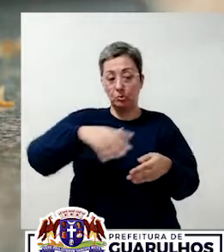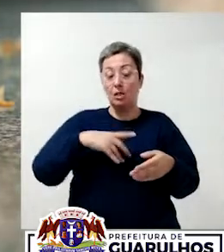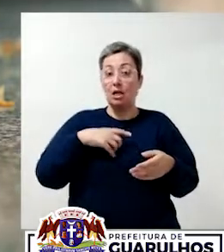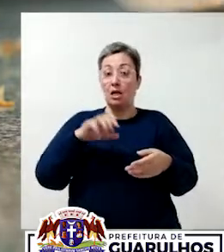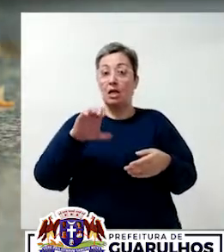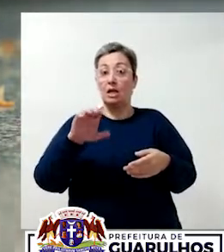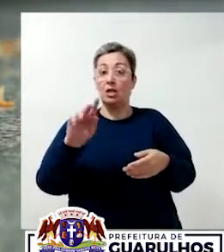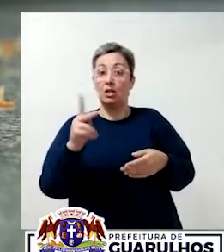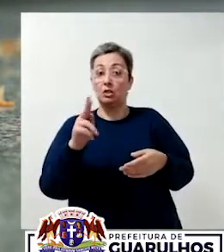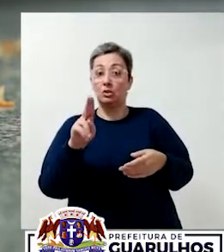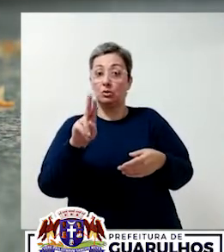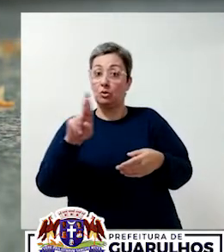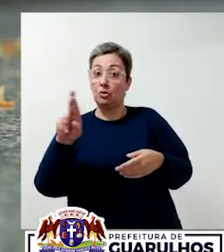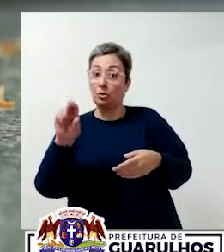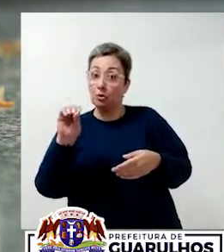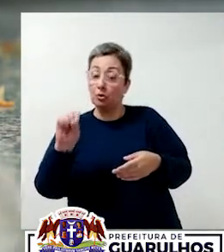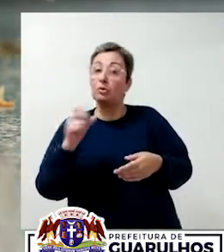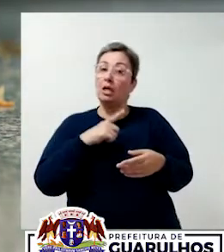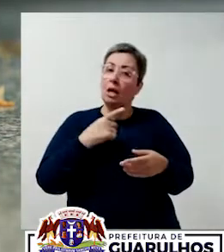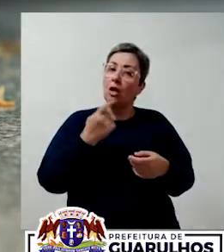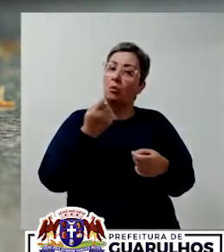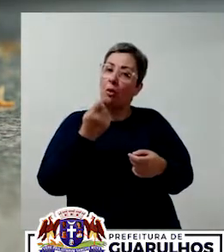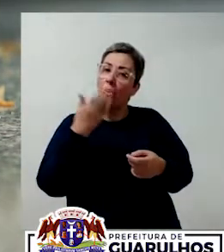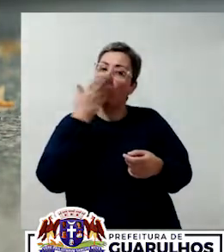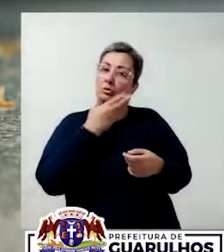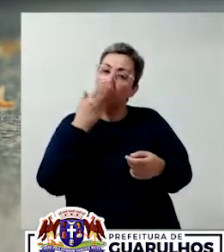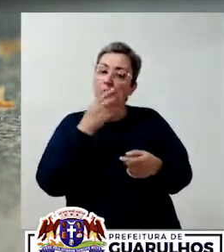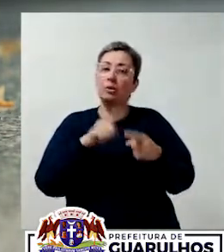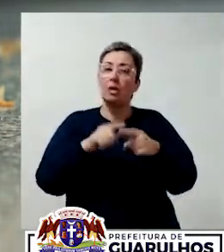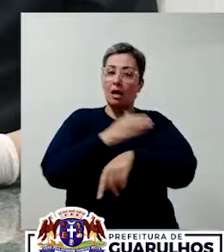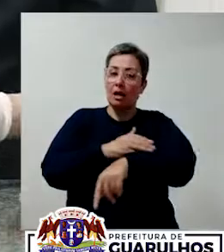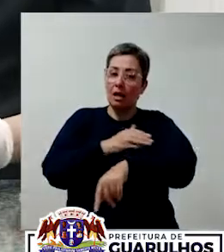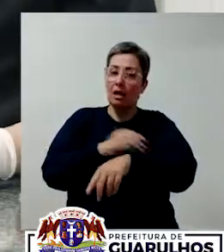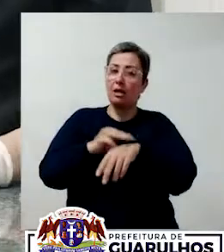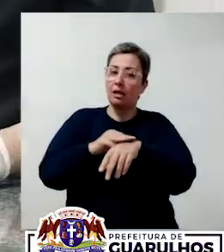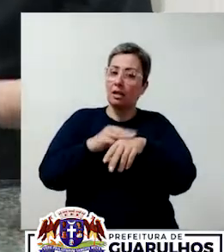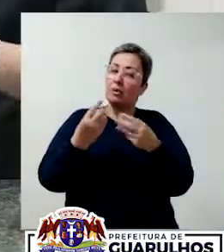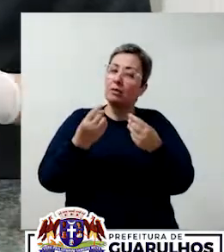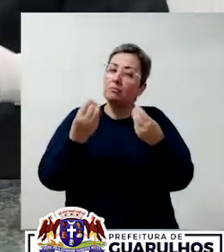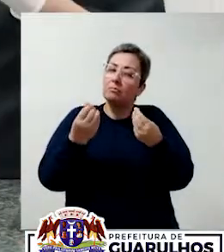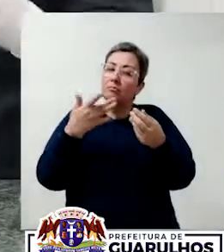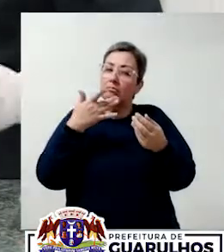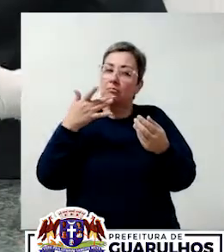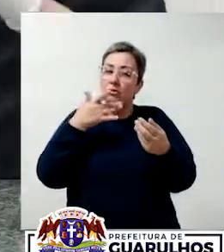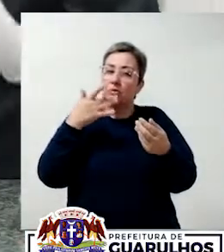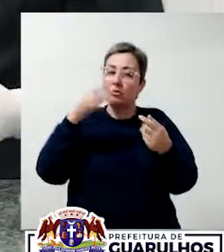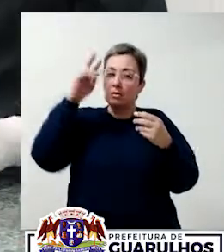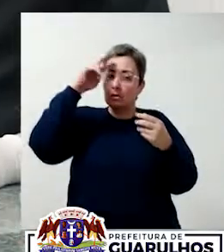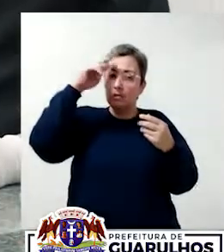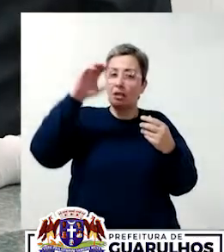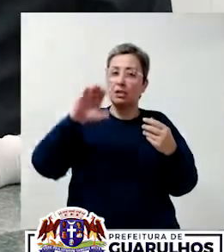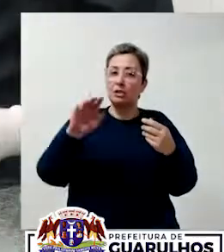canela, vai passar em todo o entorno do bolo. Lembrando que esse é um bolo de churros, então a característica é um pouco de açúcar, um